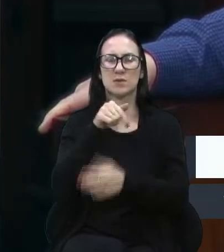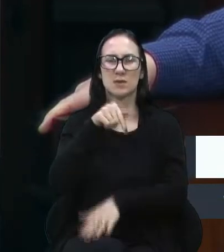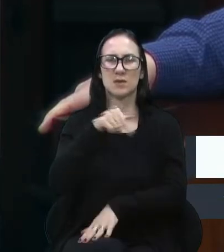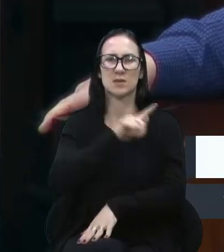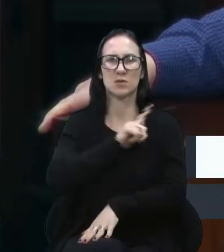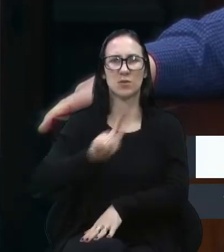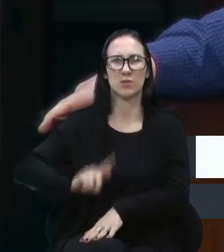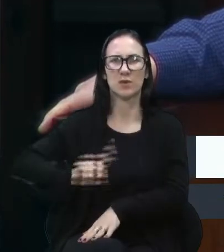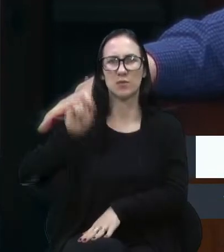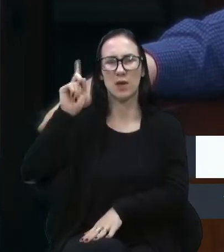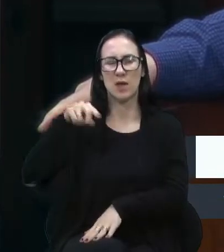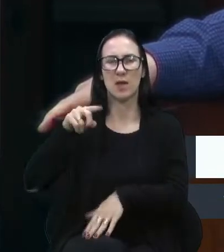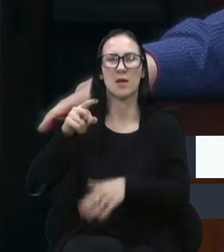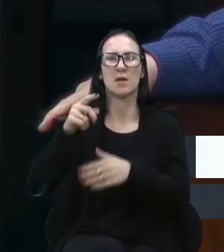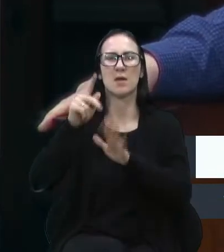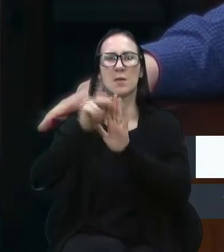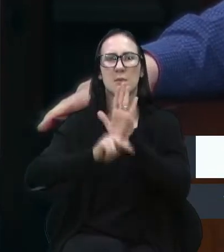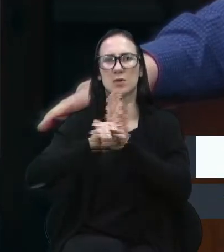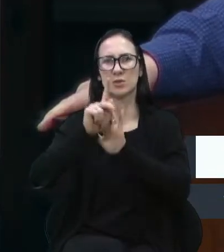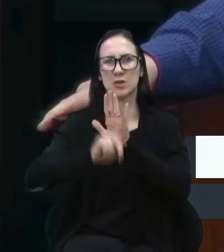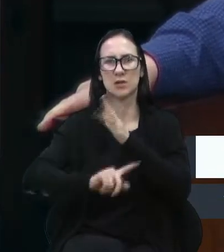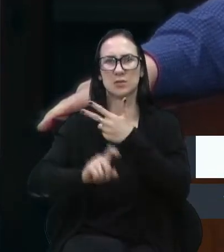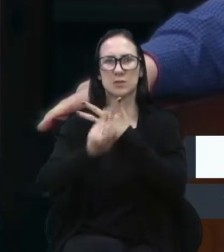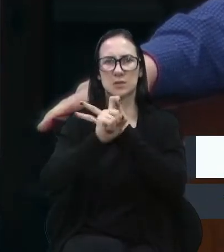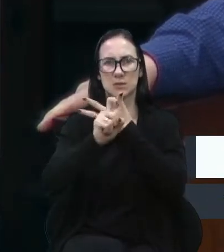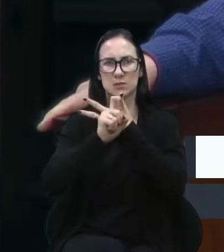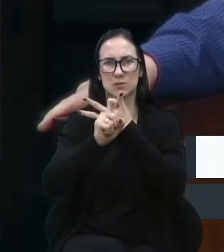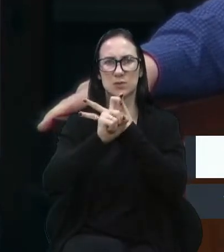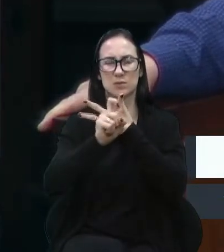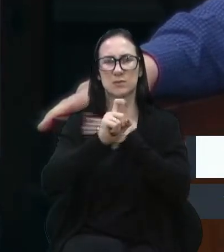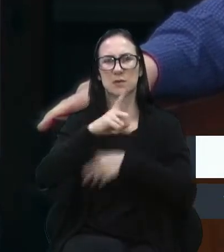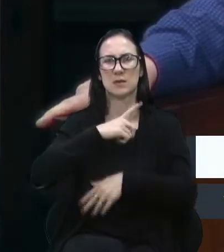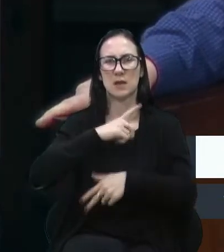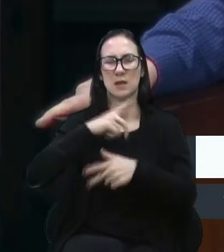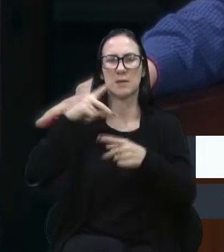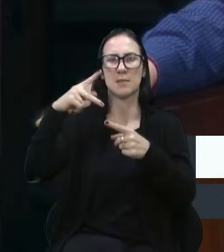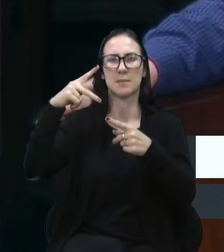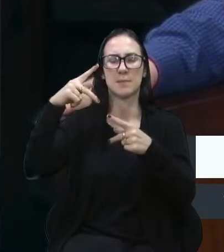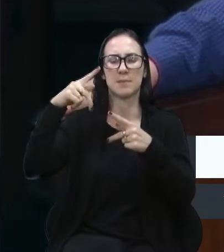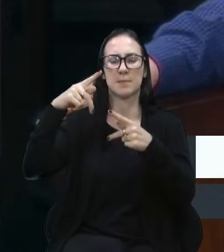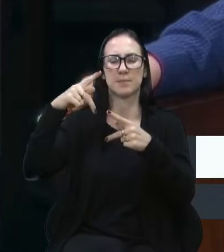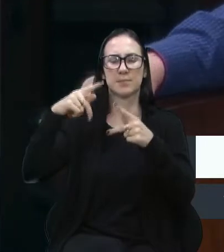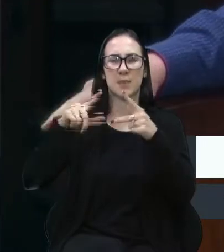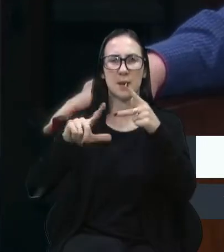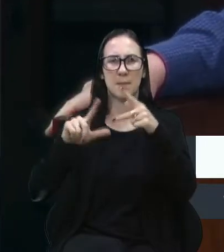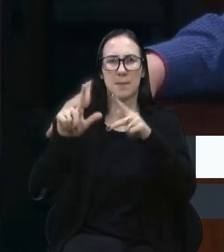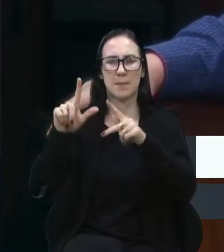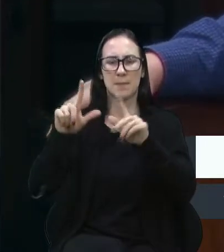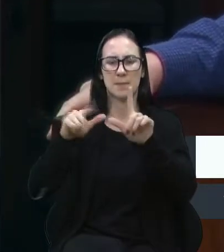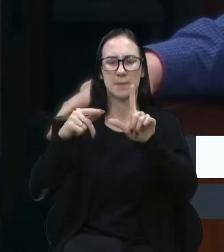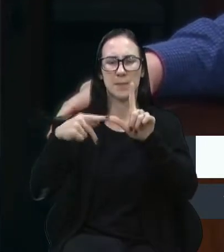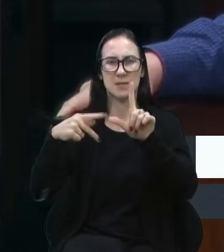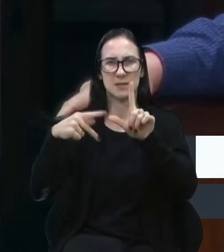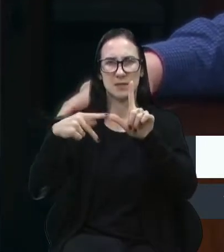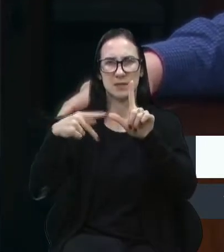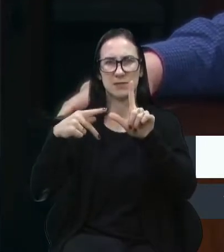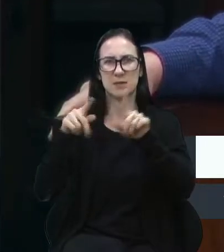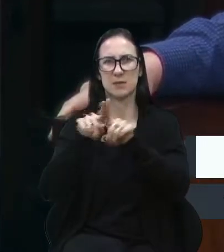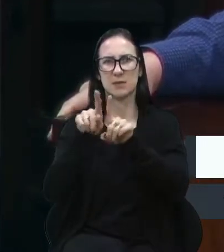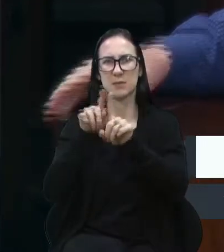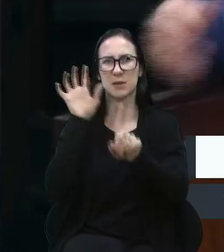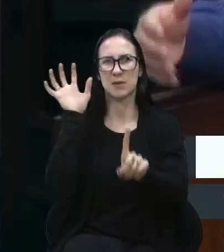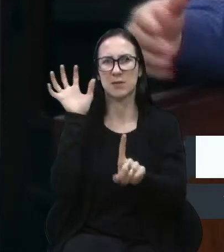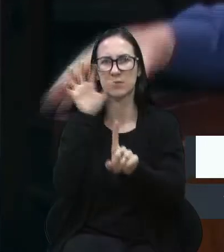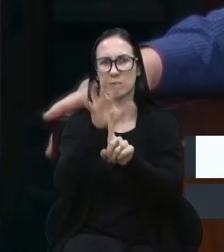projeto do executivo. Fim do passe livre, que além de toda a bagunça que gerava, também gera um impacto na